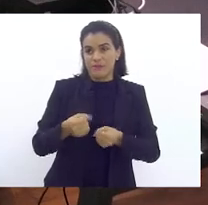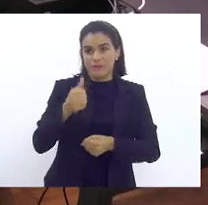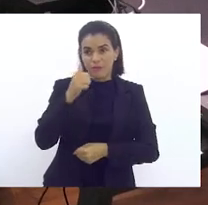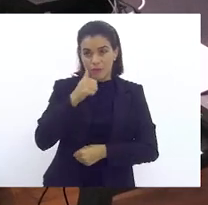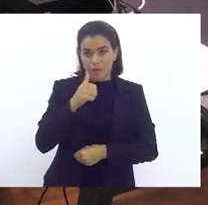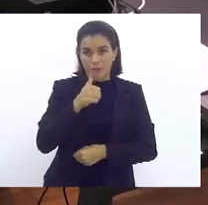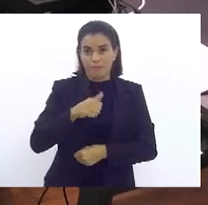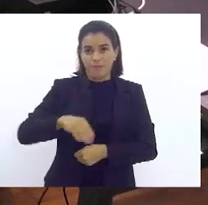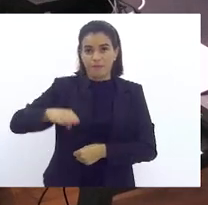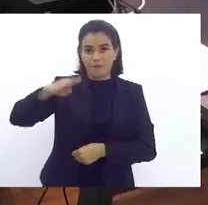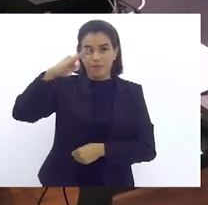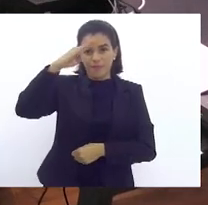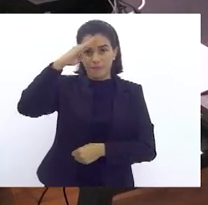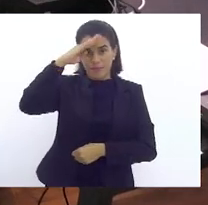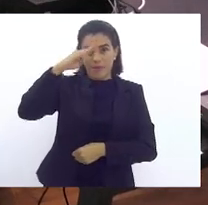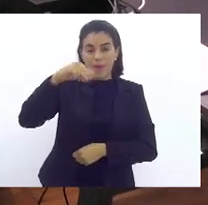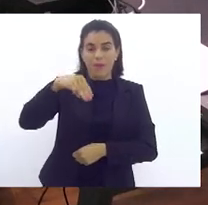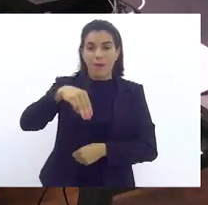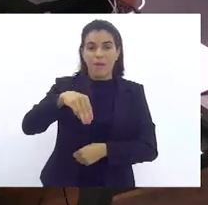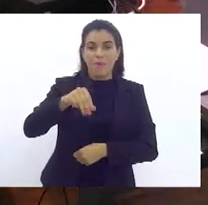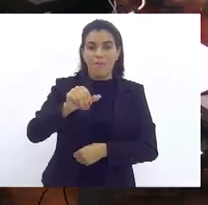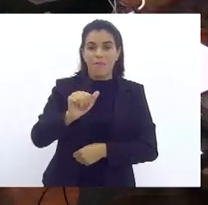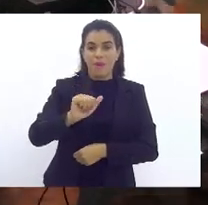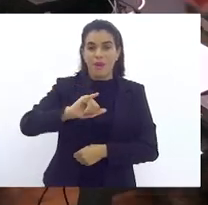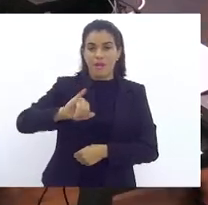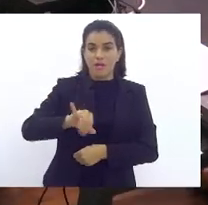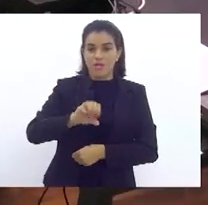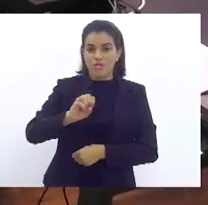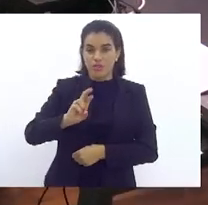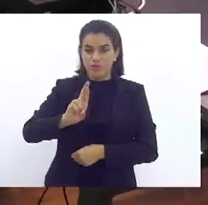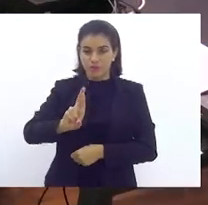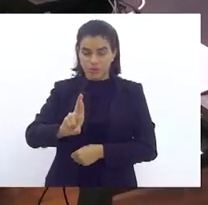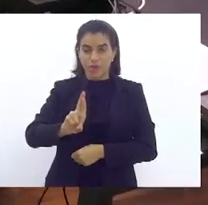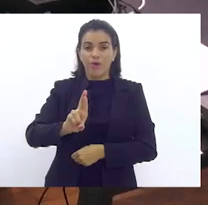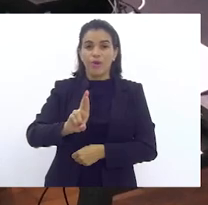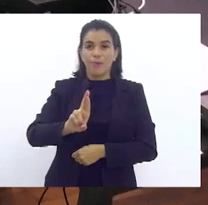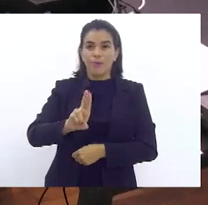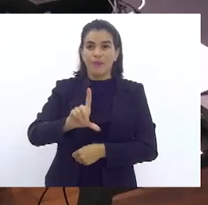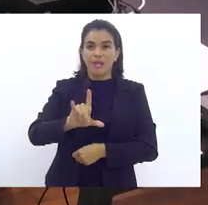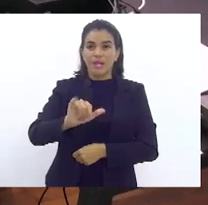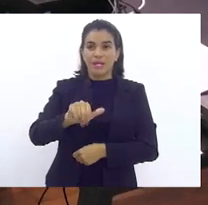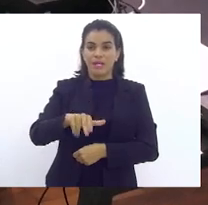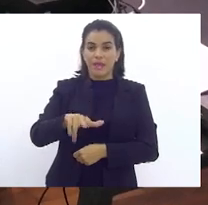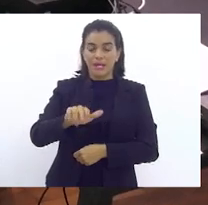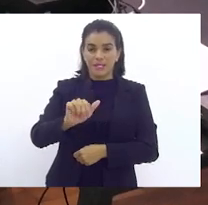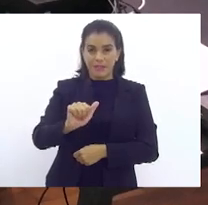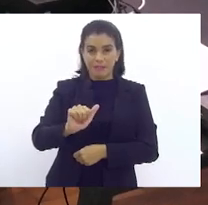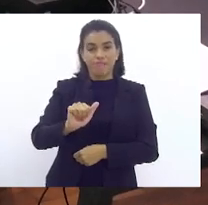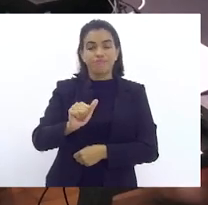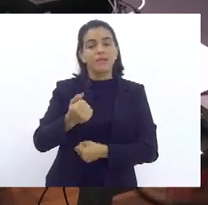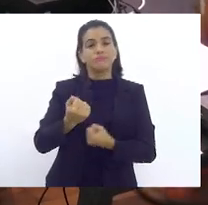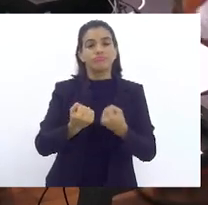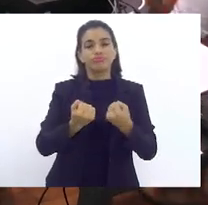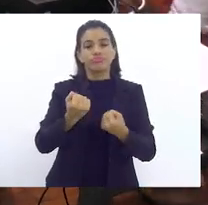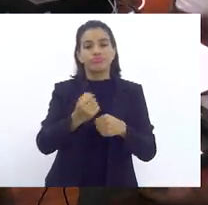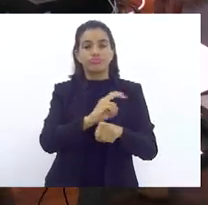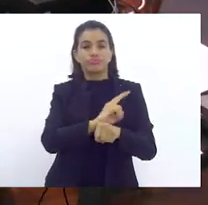Major Bianca Neves da Patrulha Maria da Penha da Polícia Militar do Estado do Rio de